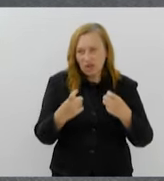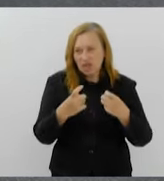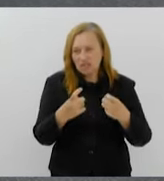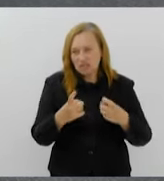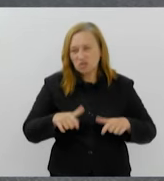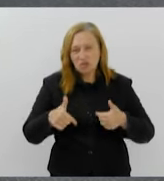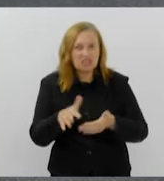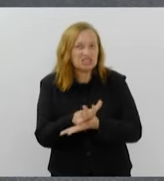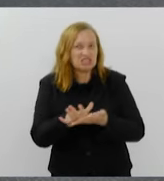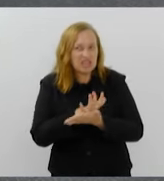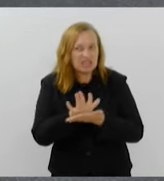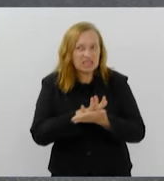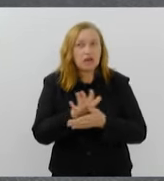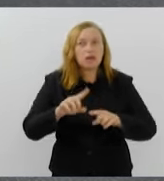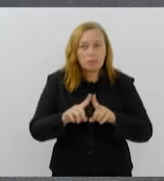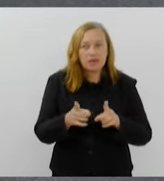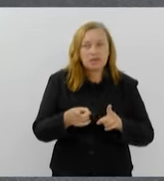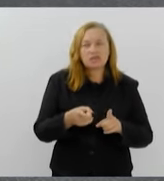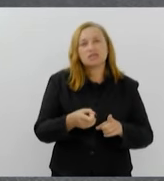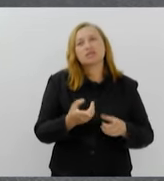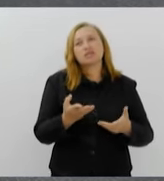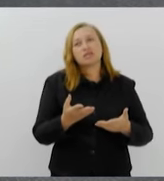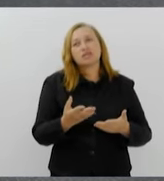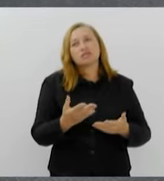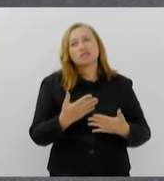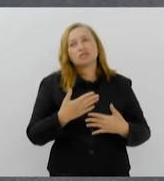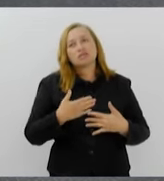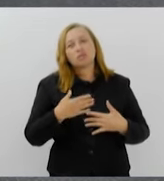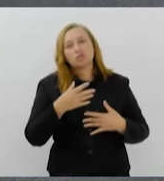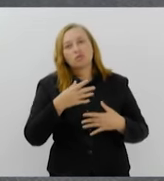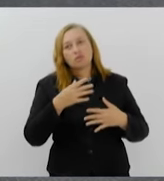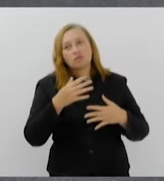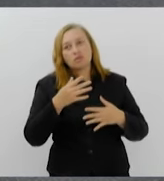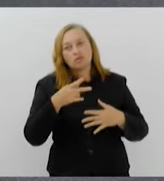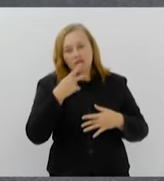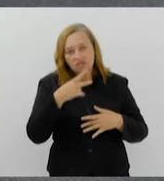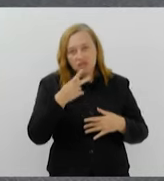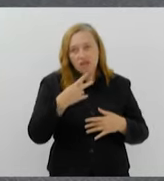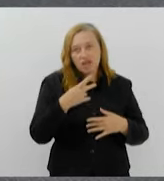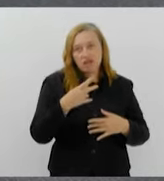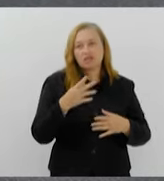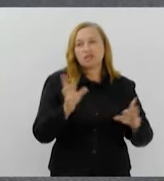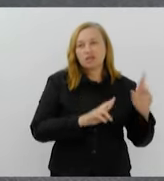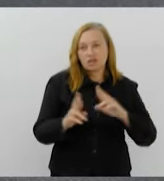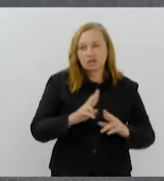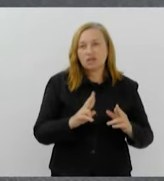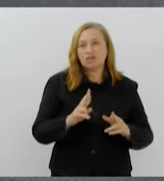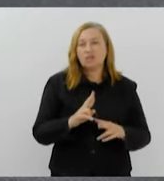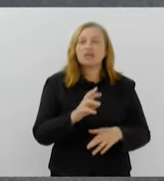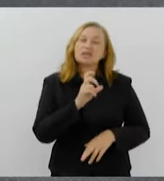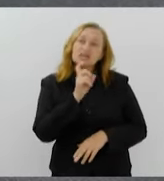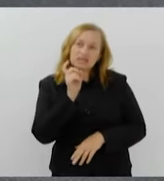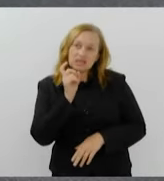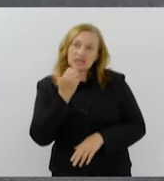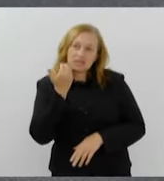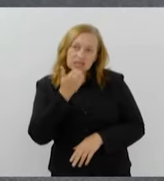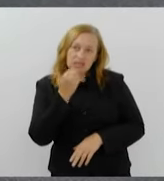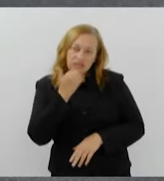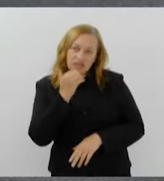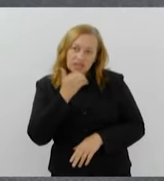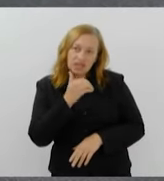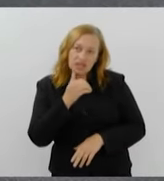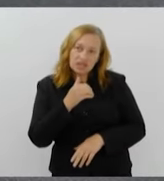nada a lugar nenhum mas meu irmão tem né fica aqui meu meu depoimento em relação a essa hipocrisia praticada pela esquerda